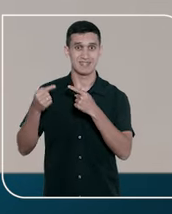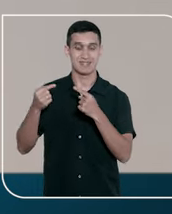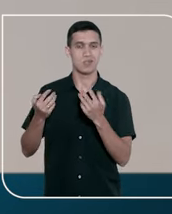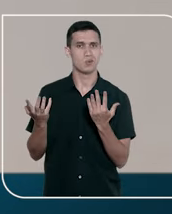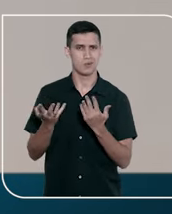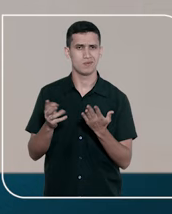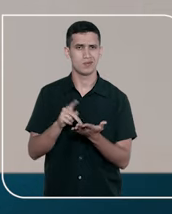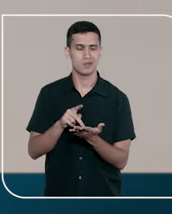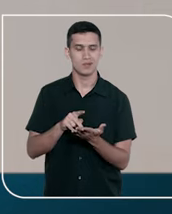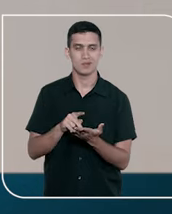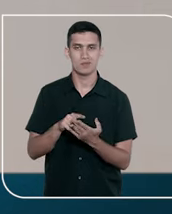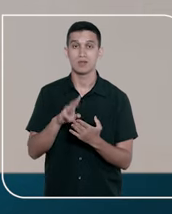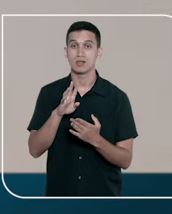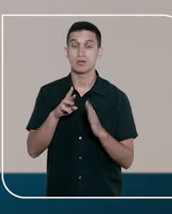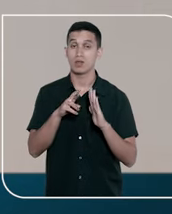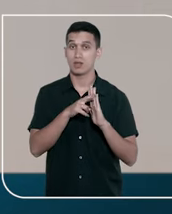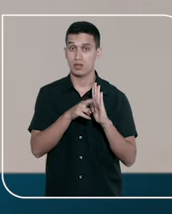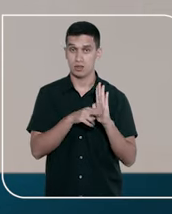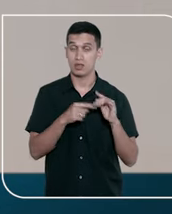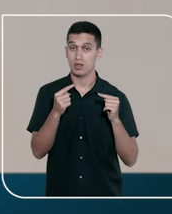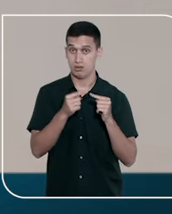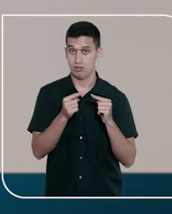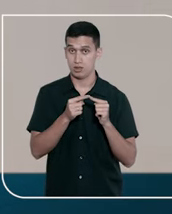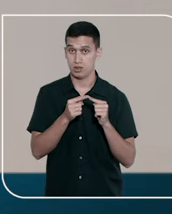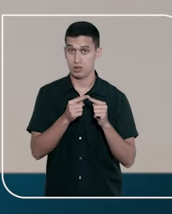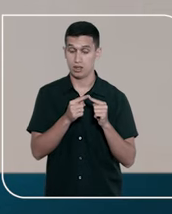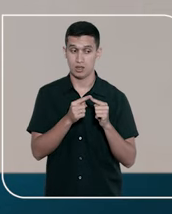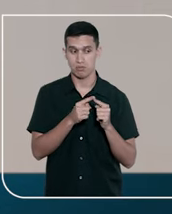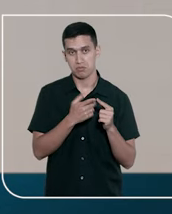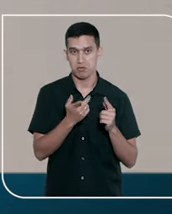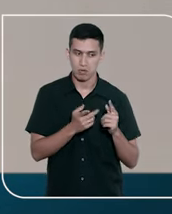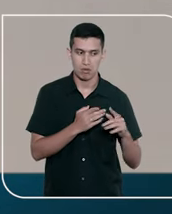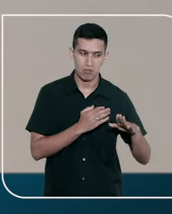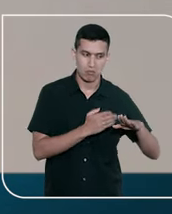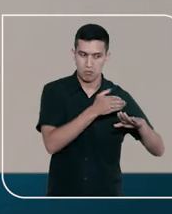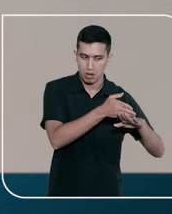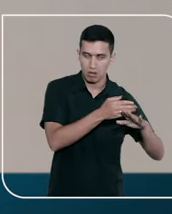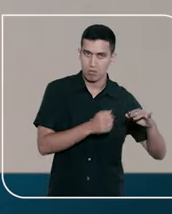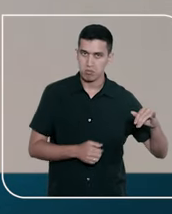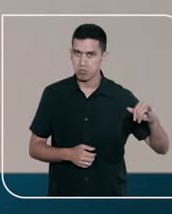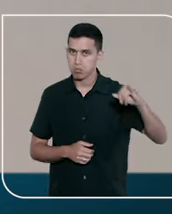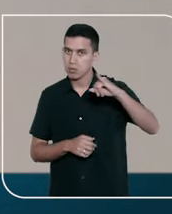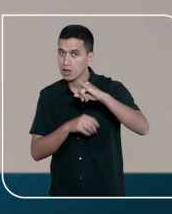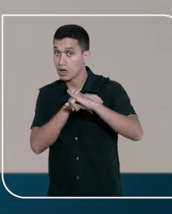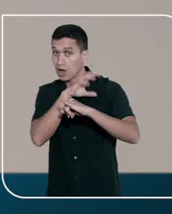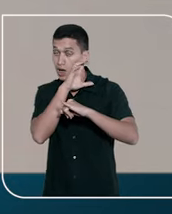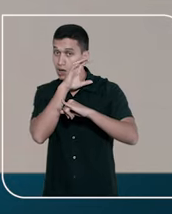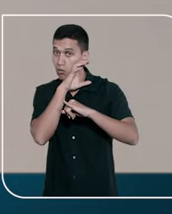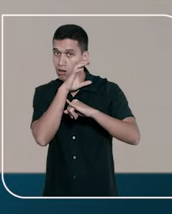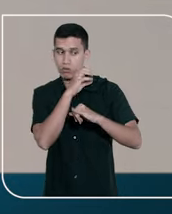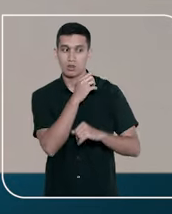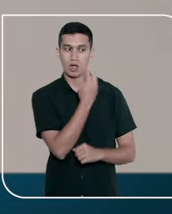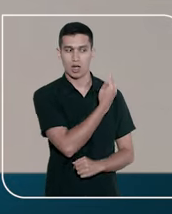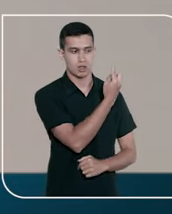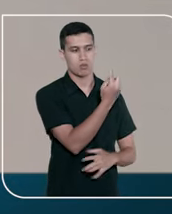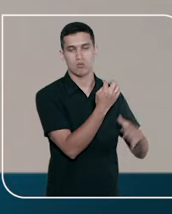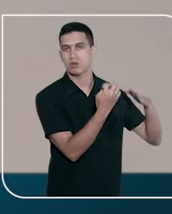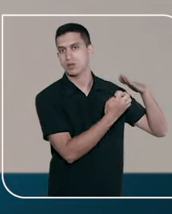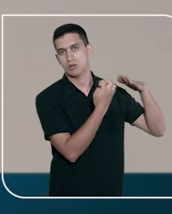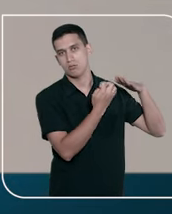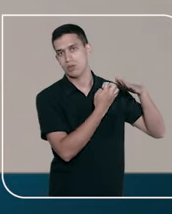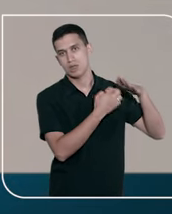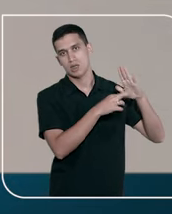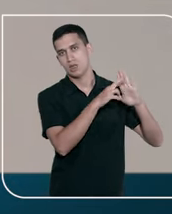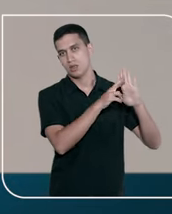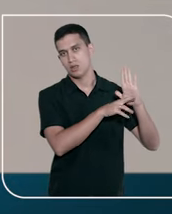que a regra que se aplica ao transporte de pets, né, é a regra de cada companhia aérea. E a companhia aérea